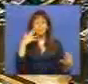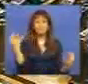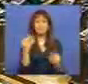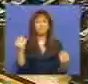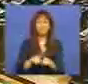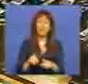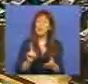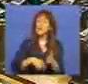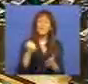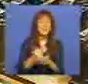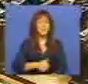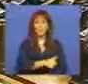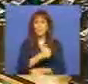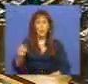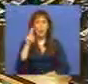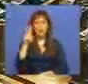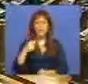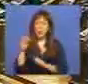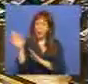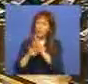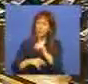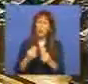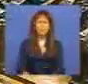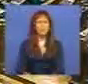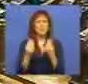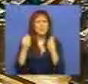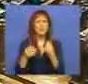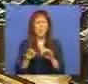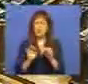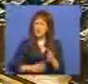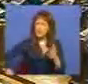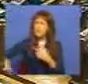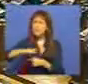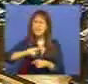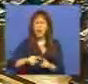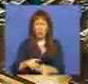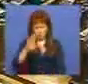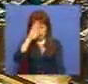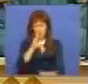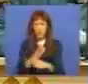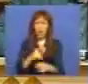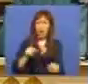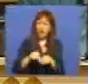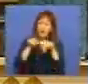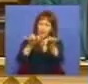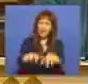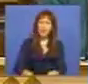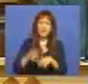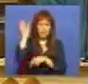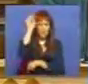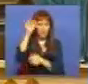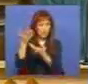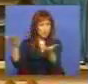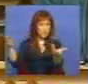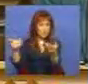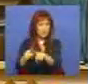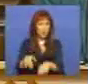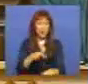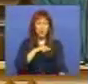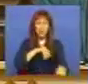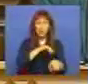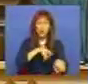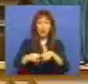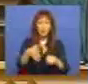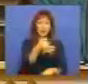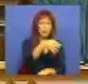verifico, e é sempre bom verificar, que um programa extraordinário defendido com tanto afinco aqui nesta Assembleia da República pelo deputado do